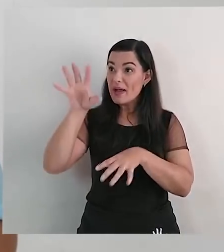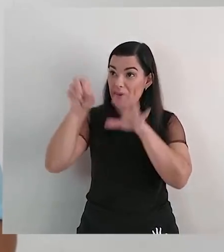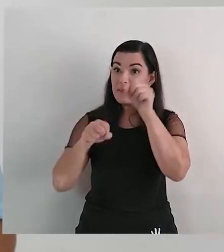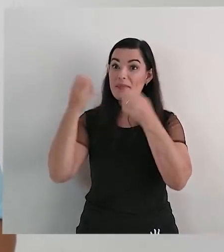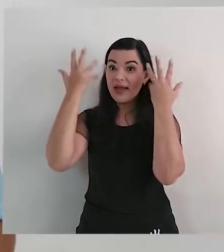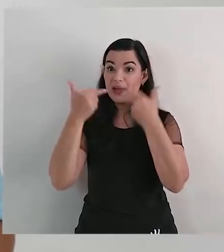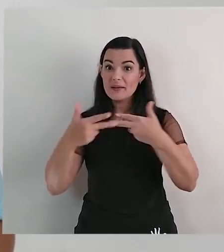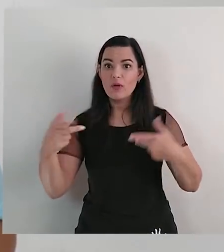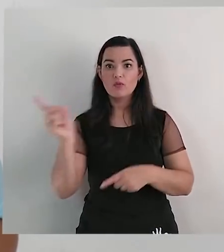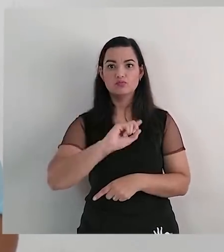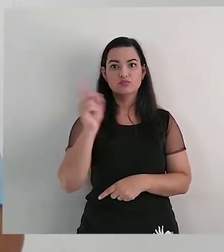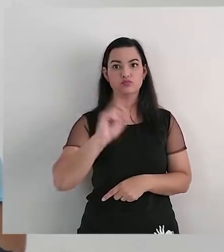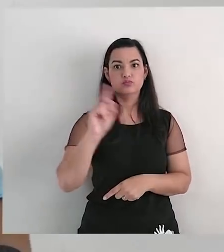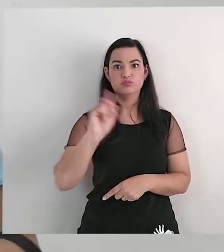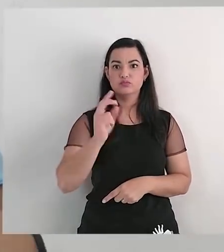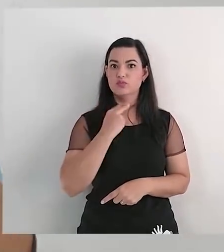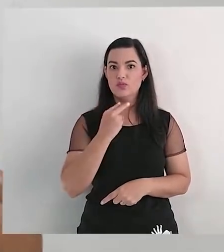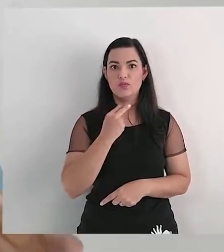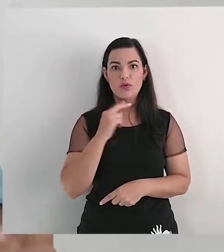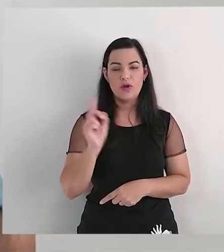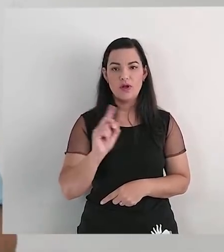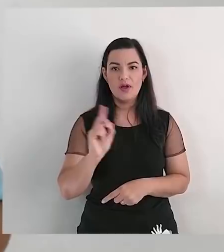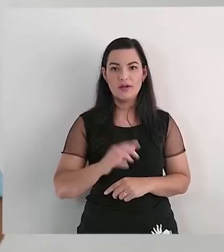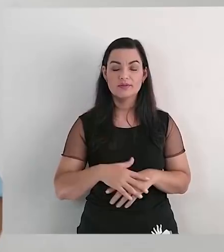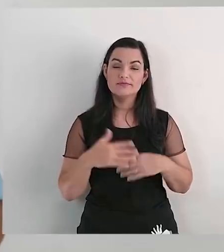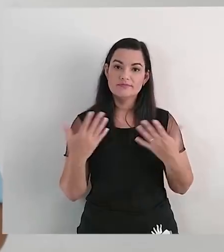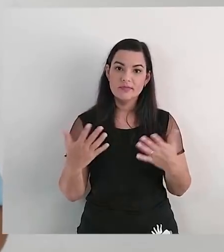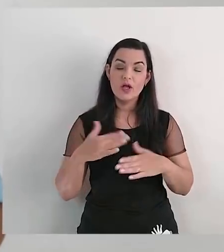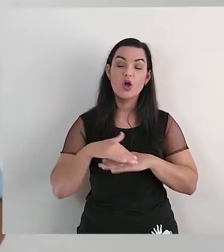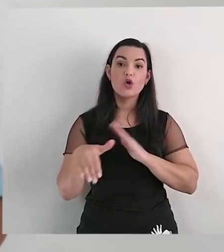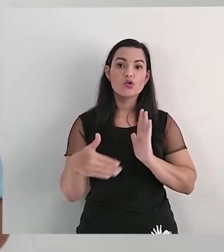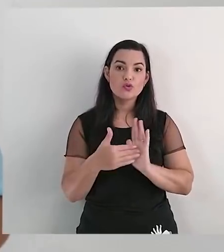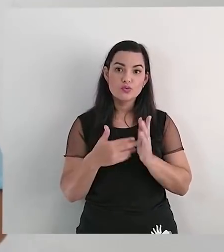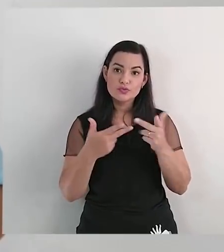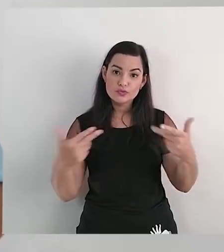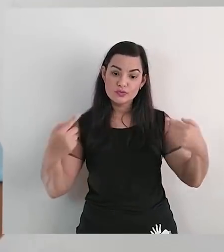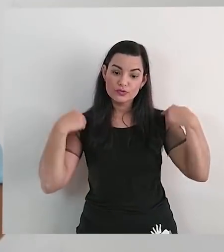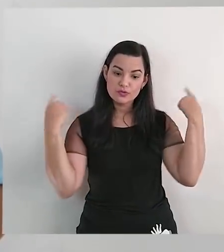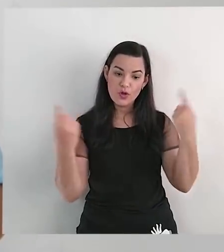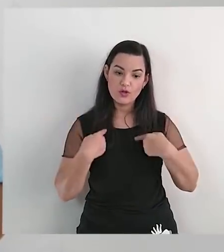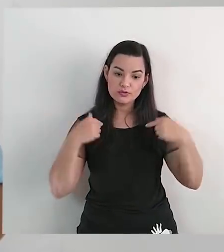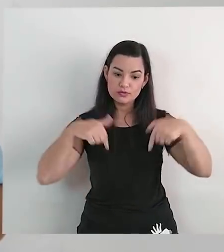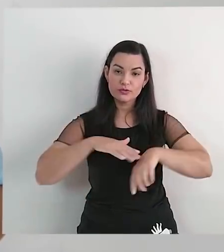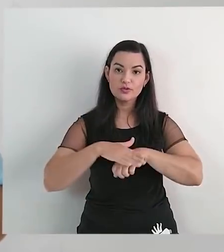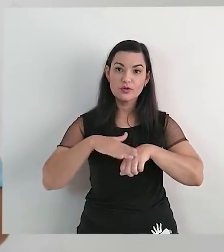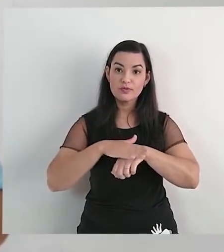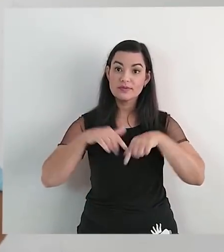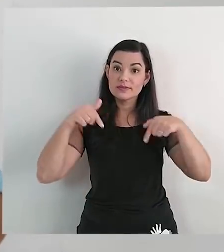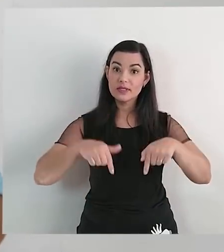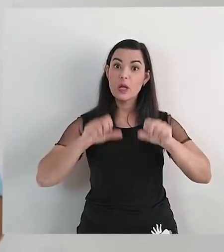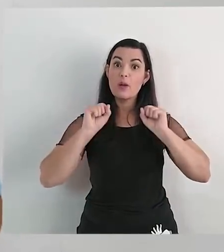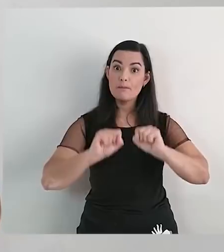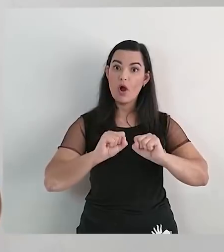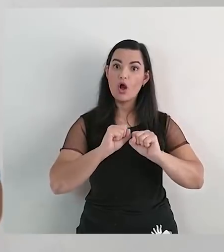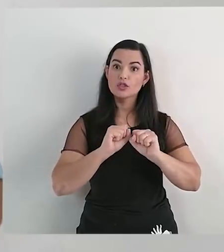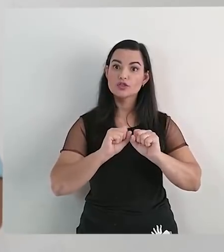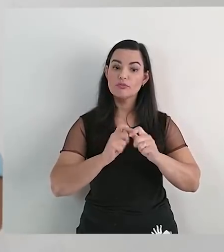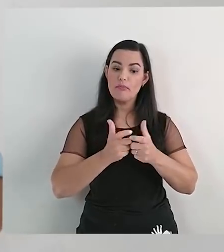animais, tá bom? Então, tudo isso que nós estamos falando pode ainda ser ampliado. Eu posso